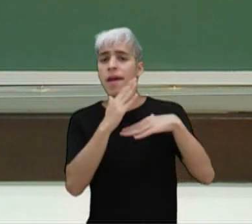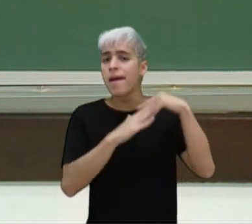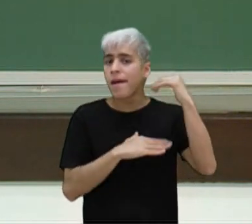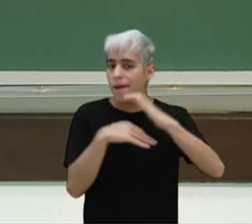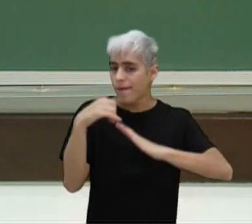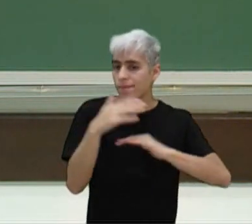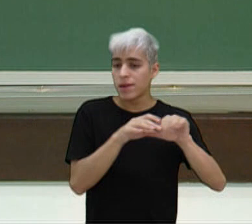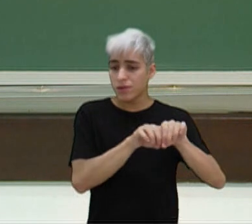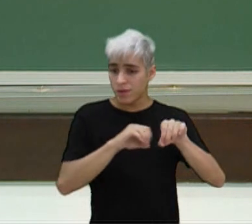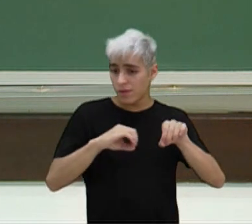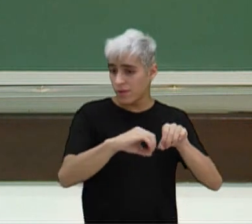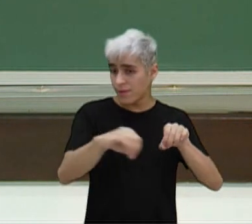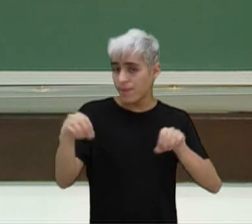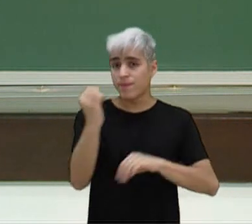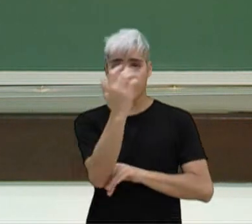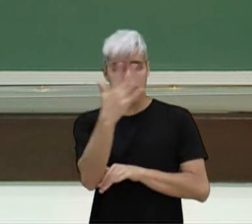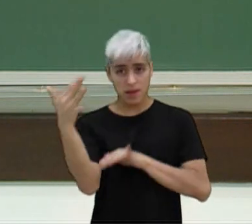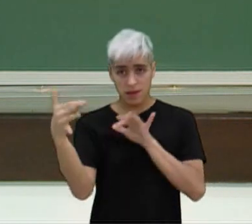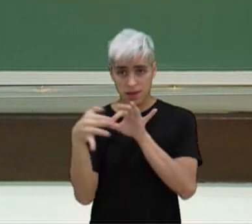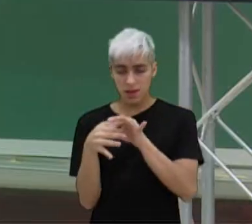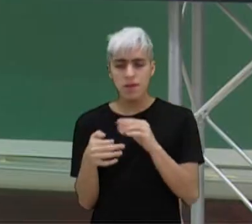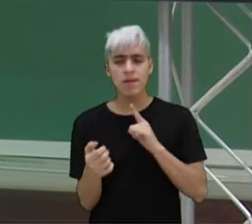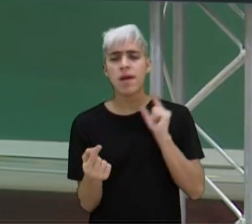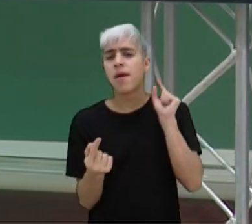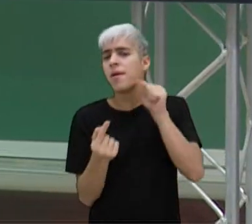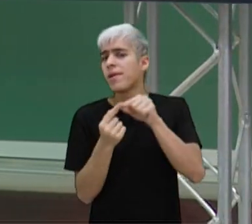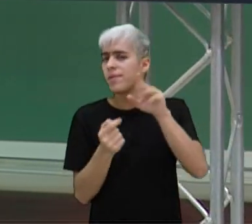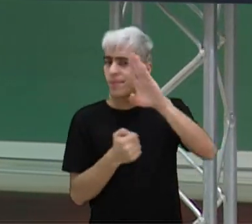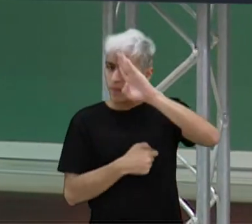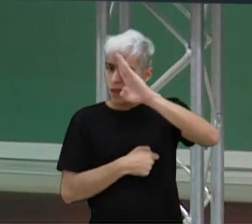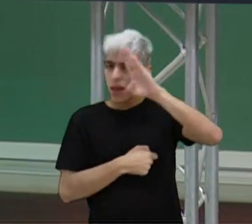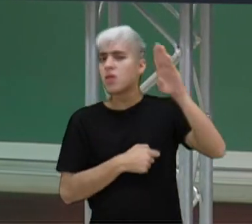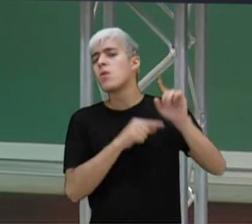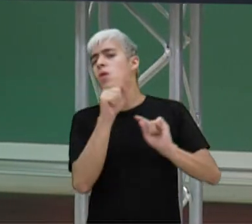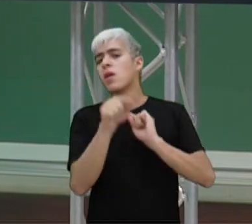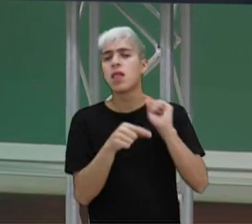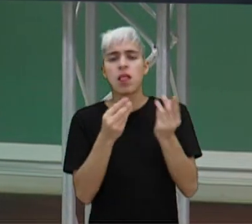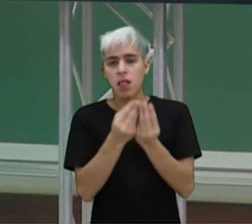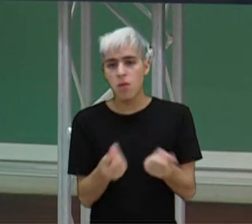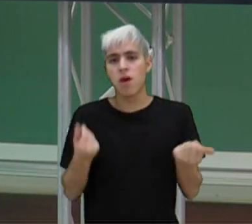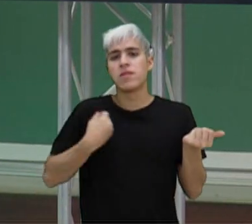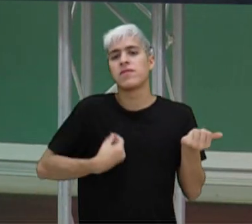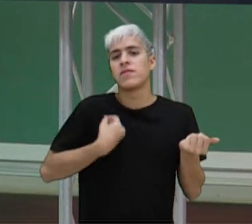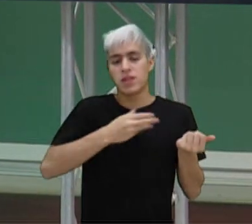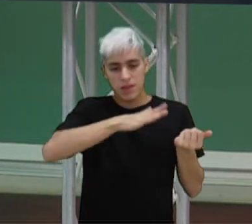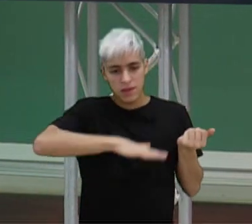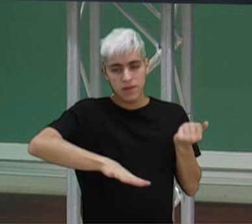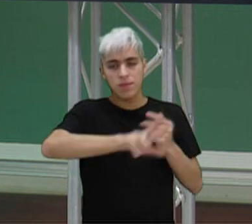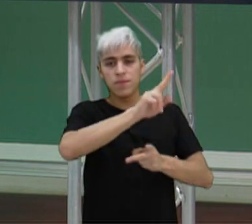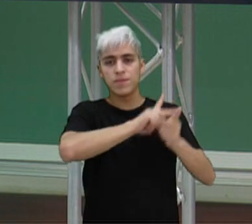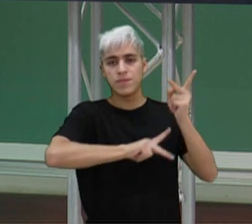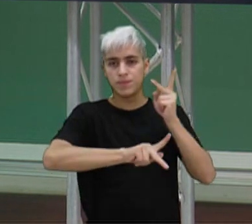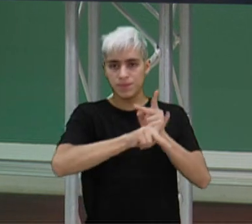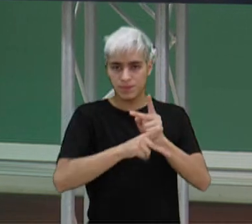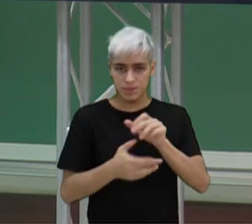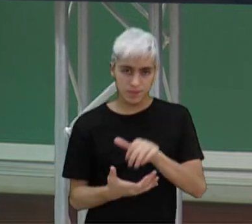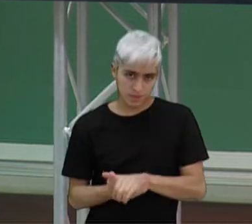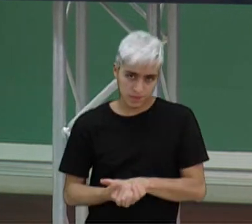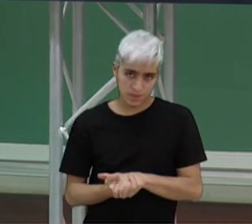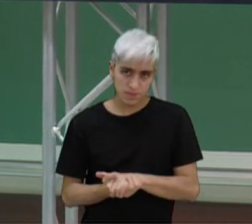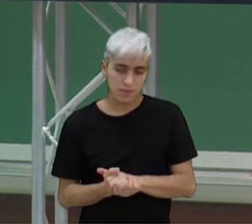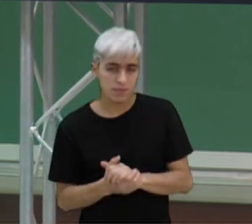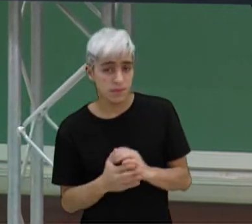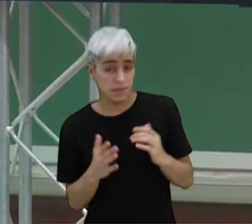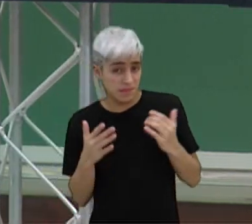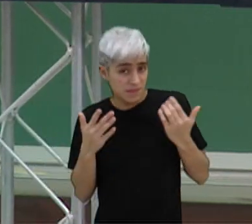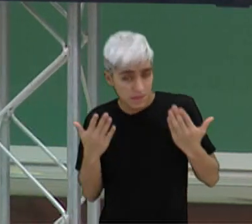do saneamento ambiental, que elas têm como objetivo principal a qualidade de vida da população. Então,